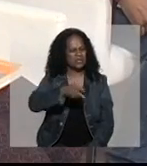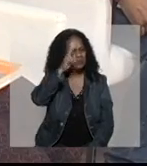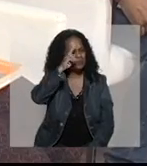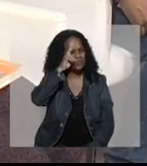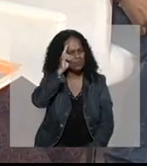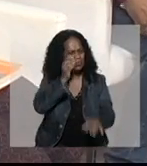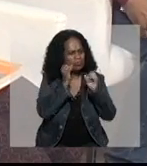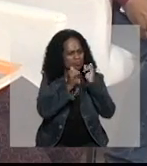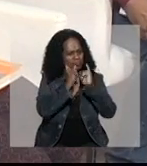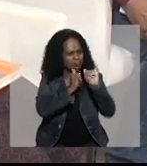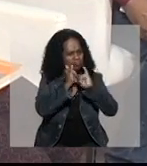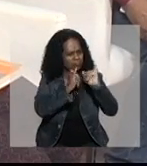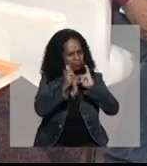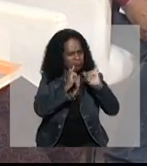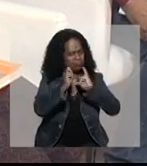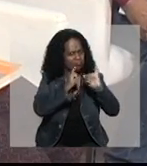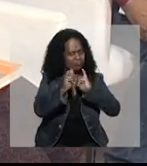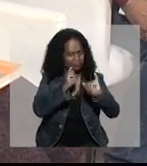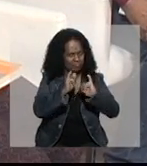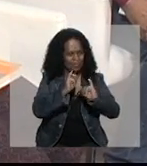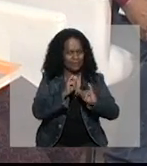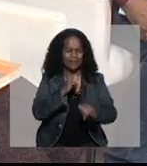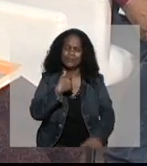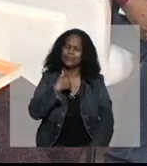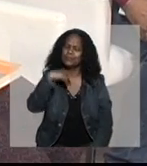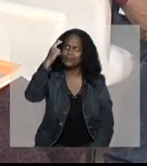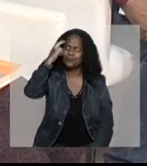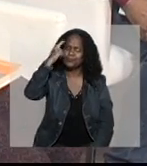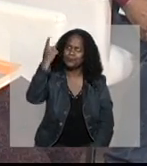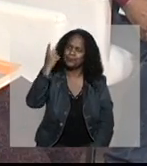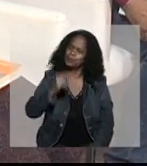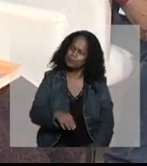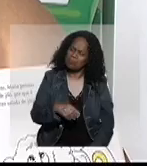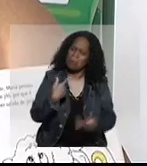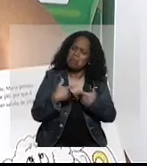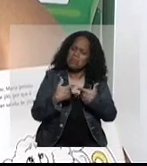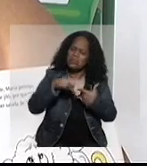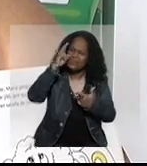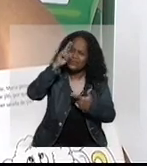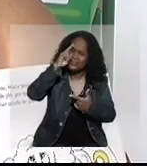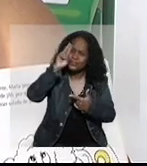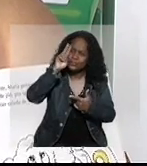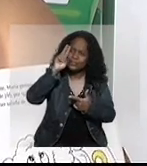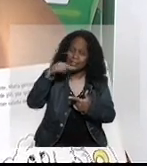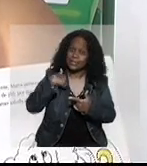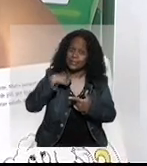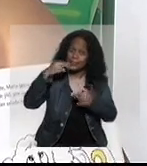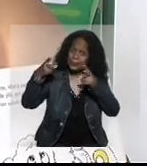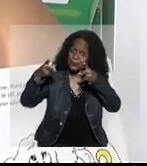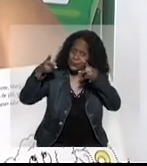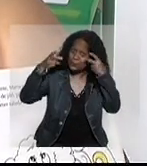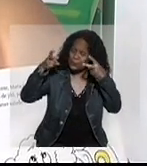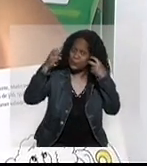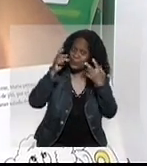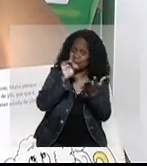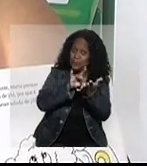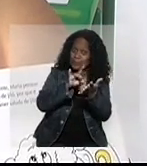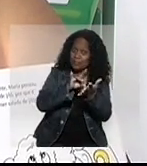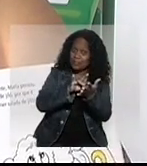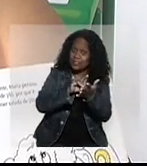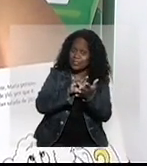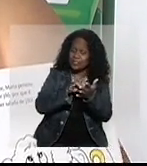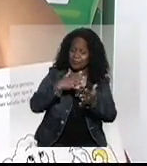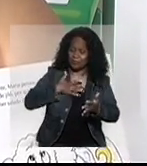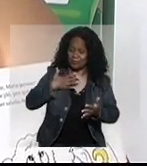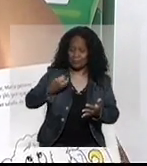que eu contava essa história, né? Eu contava muitas vezes, eu pensava assim, gente, por que essa história? E aí eu percebi que, na verdade, a